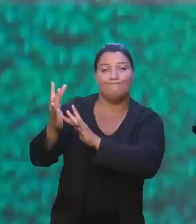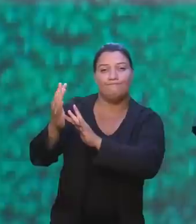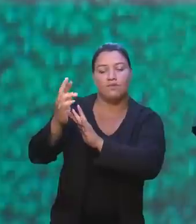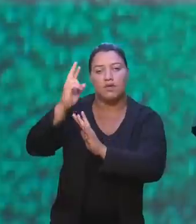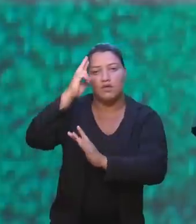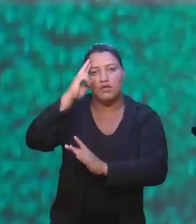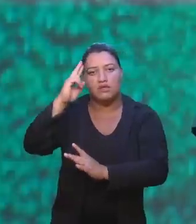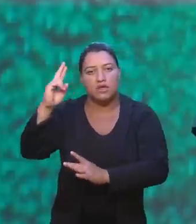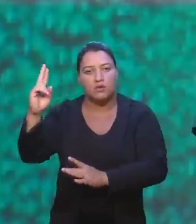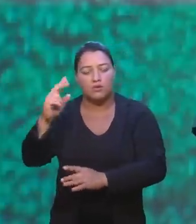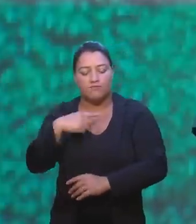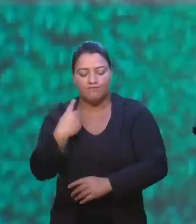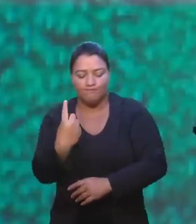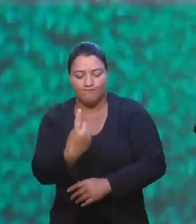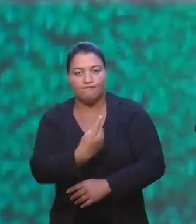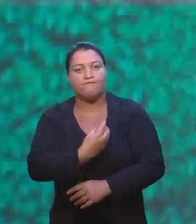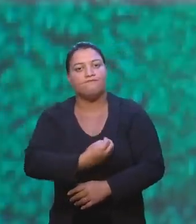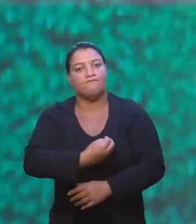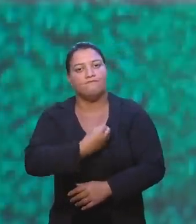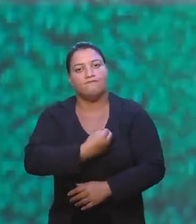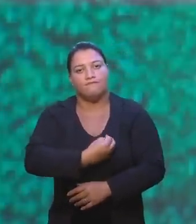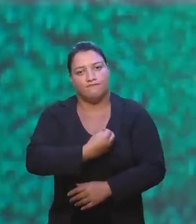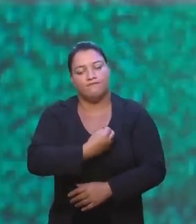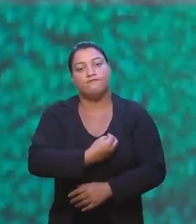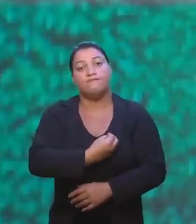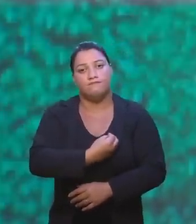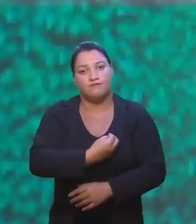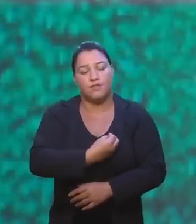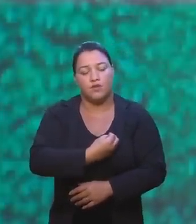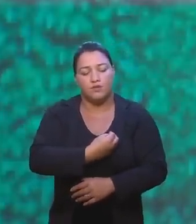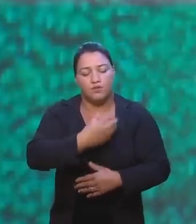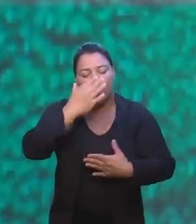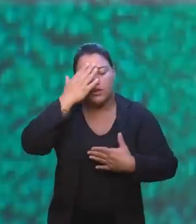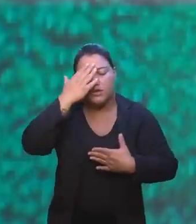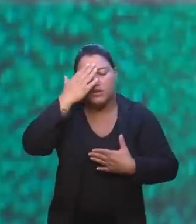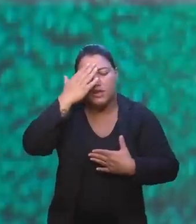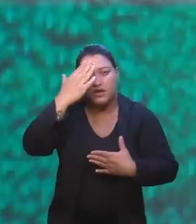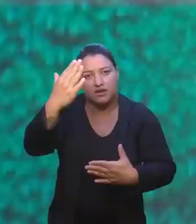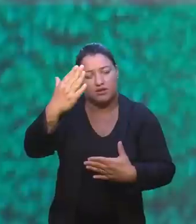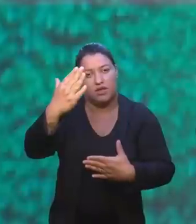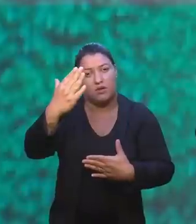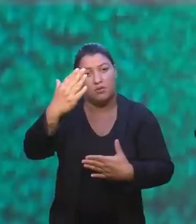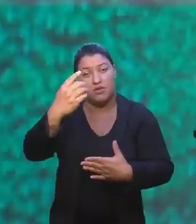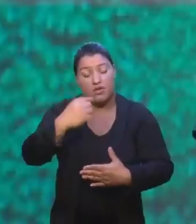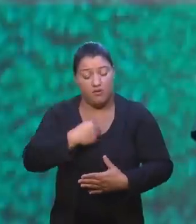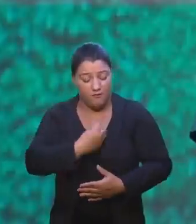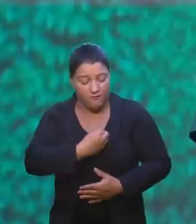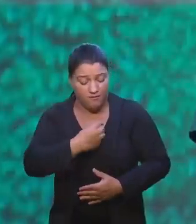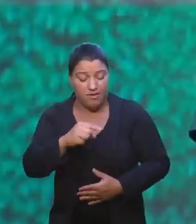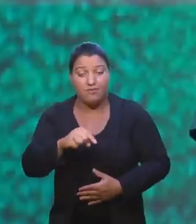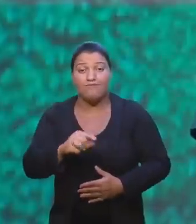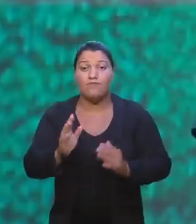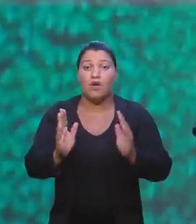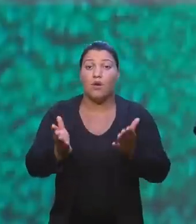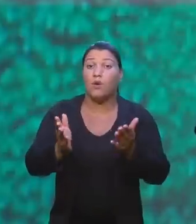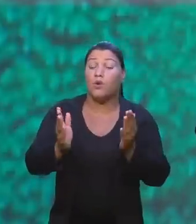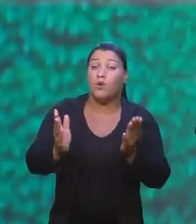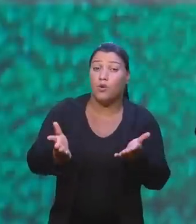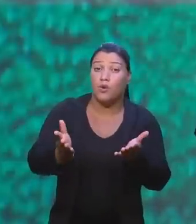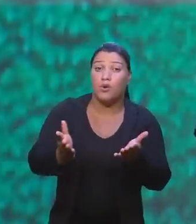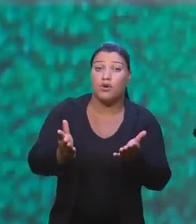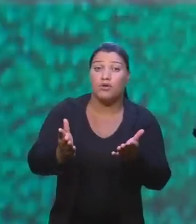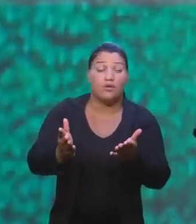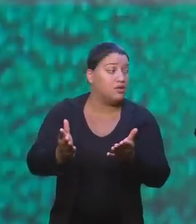Senhor das nossas vidas, ao agradecermos-te por aqui estarmos neste ambiente e